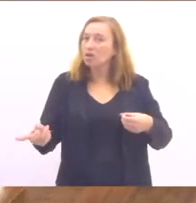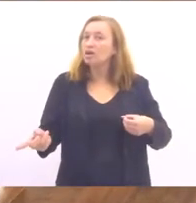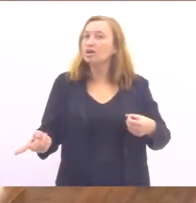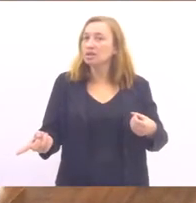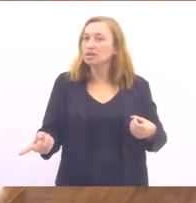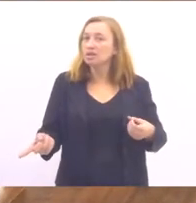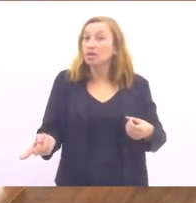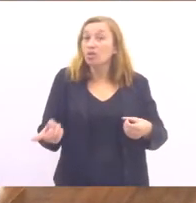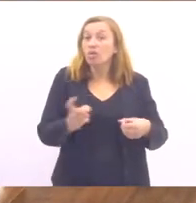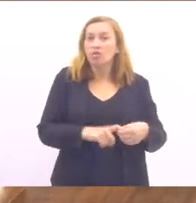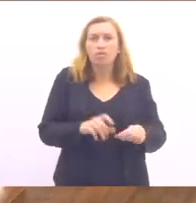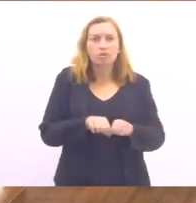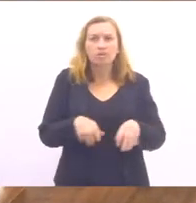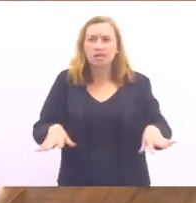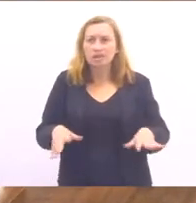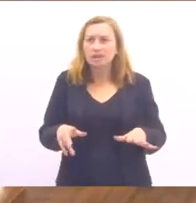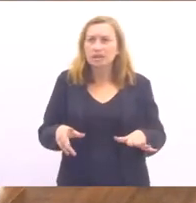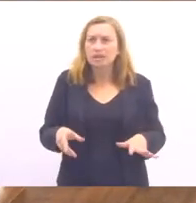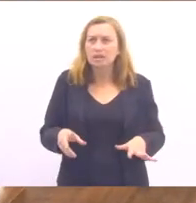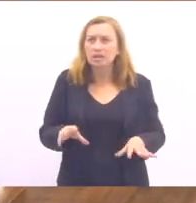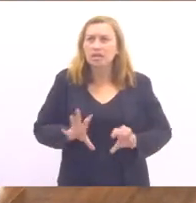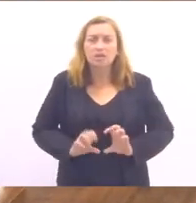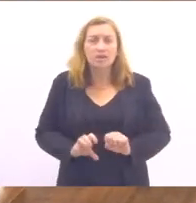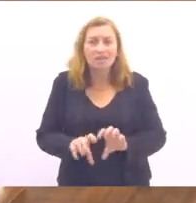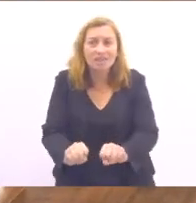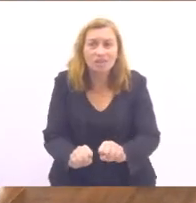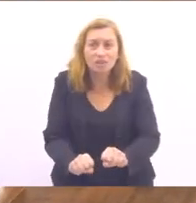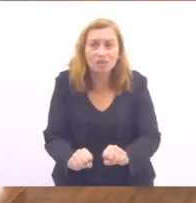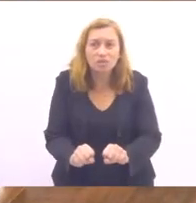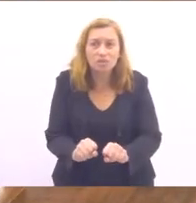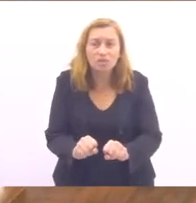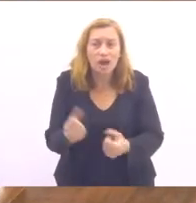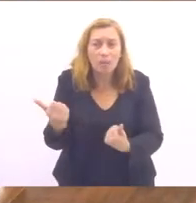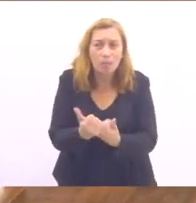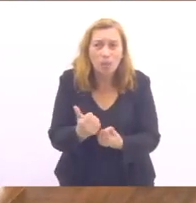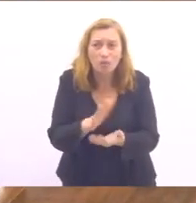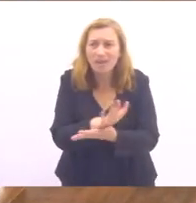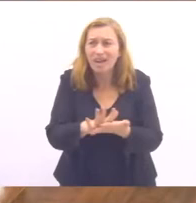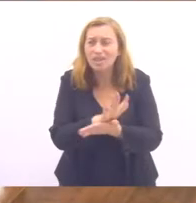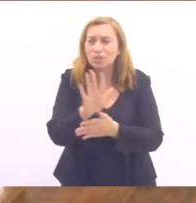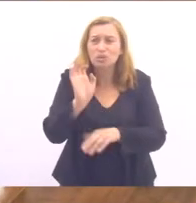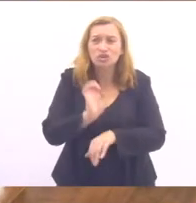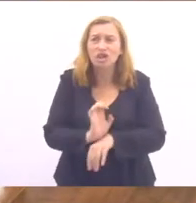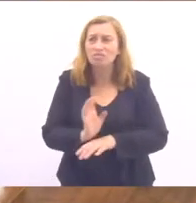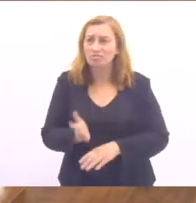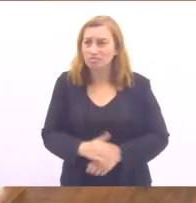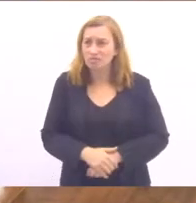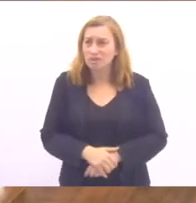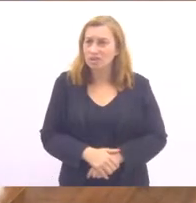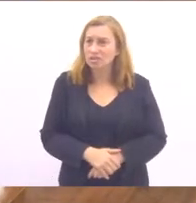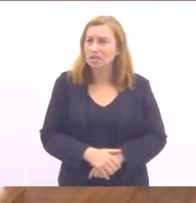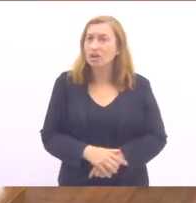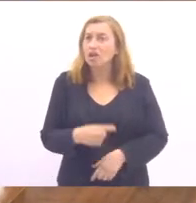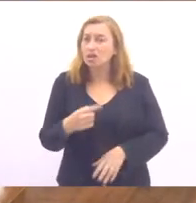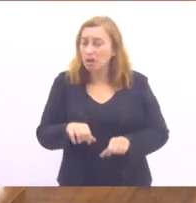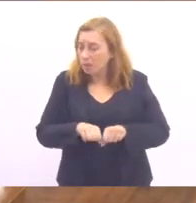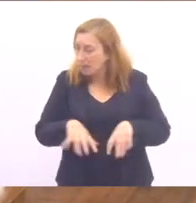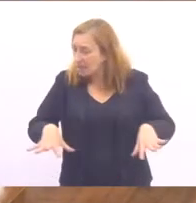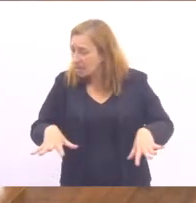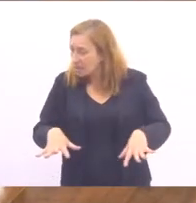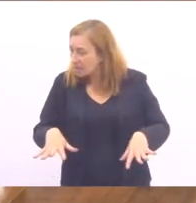de uma pandemia. Pandemia essa em que os catadores não tiveram apoio nenhum do Estado. Nós passamos pela pandemia